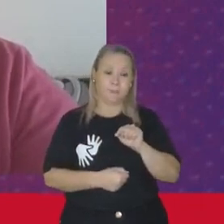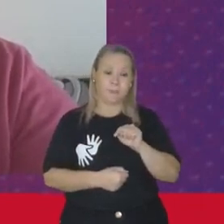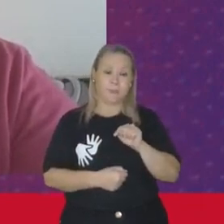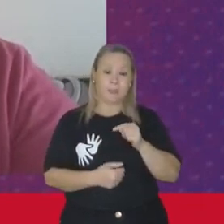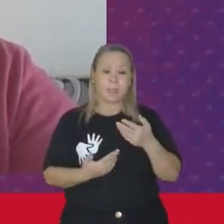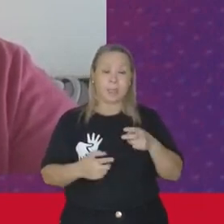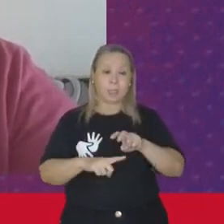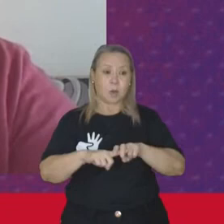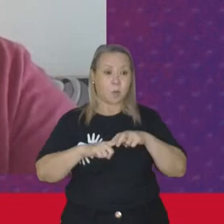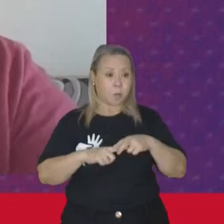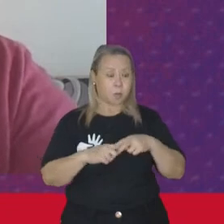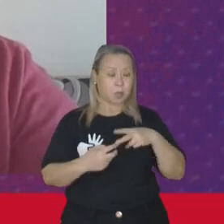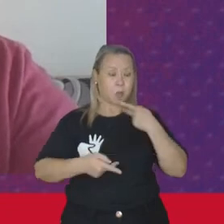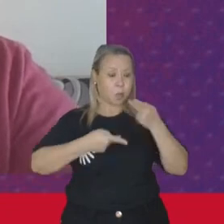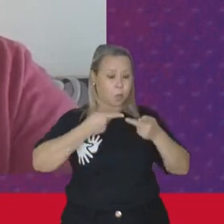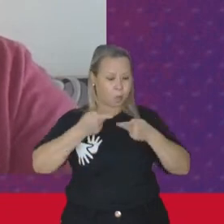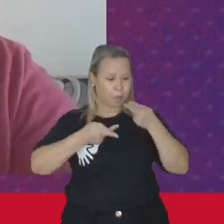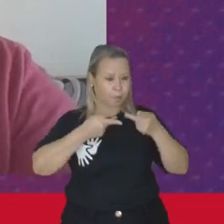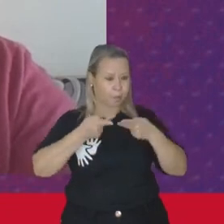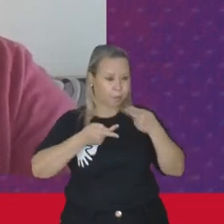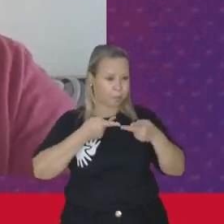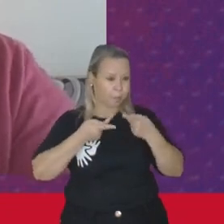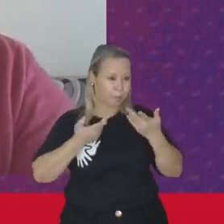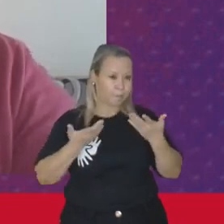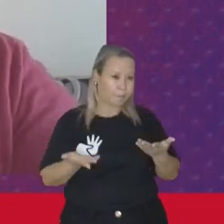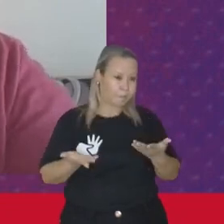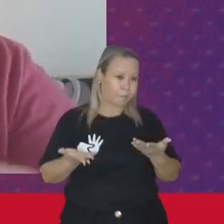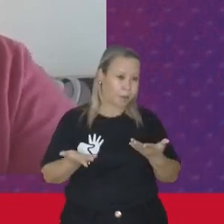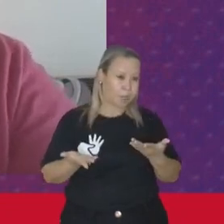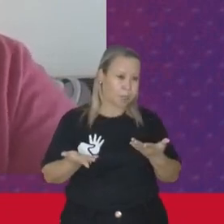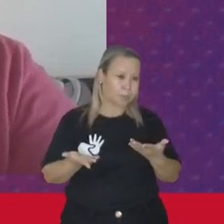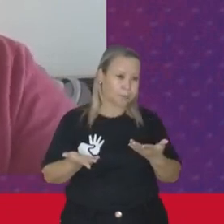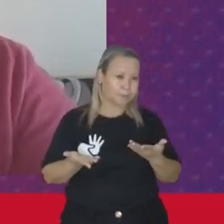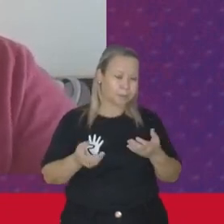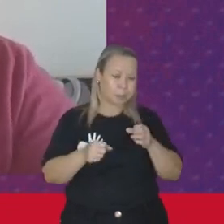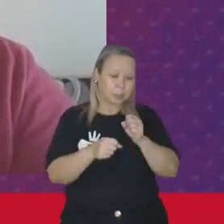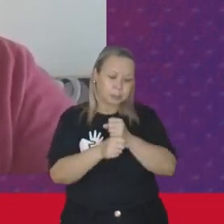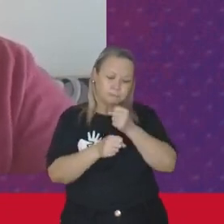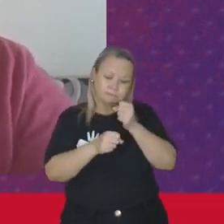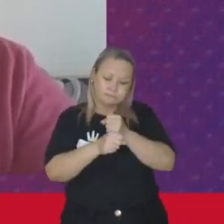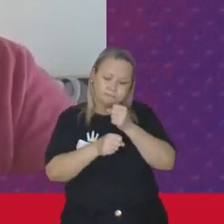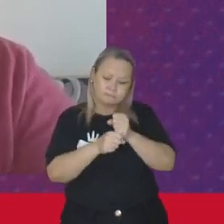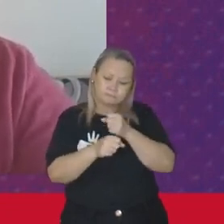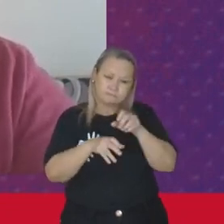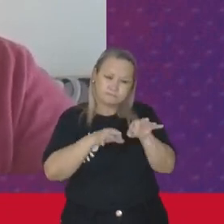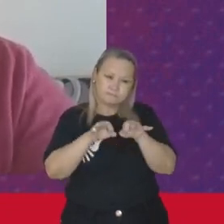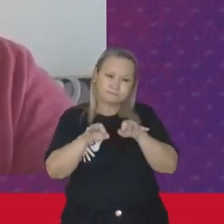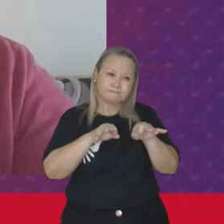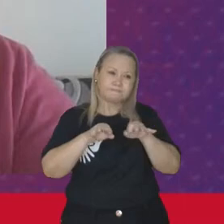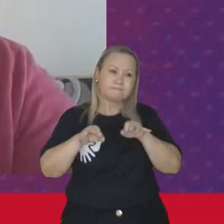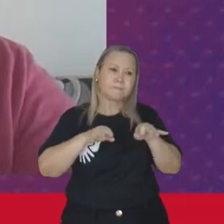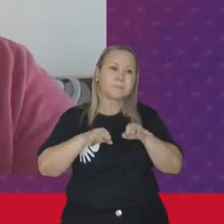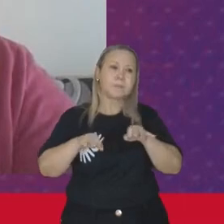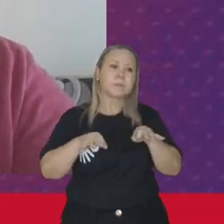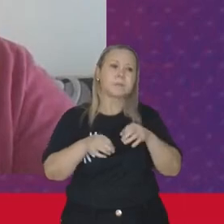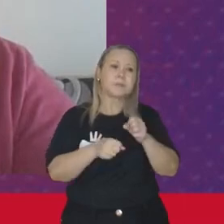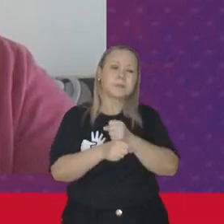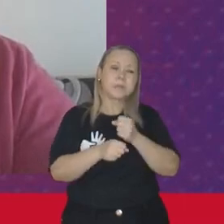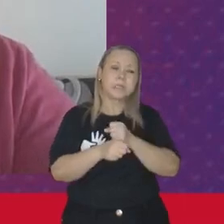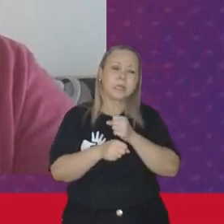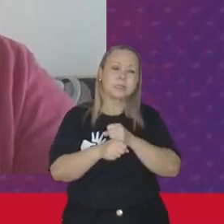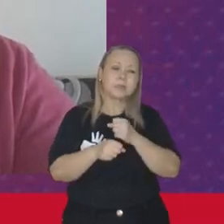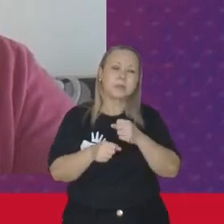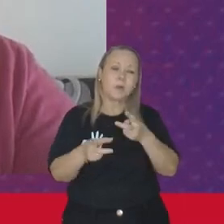Portanto, né, quando a gente fala de construir um